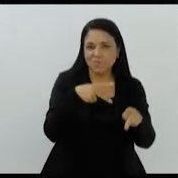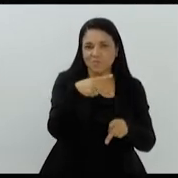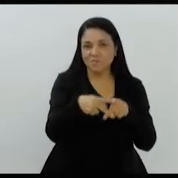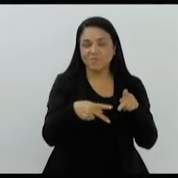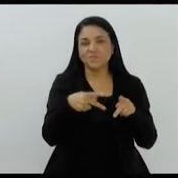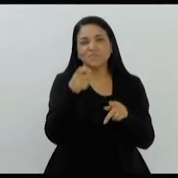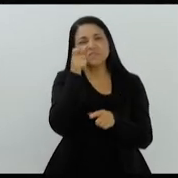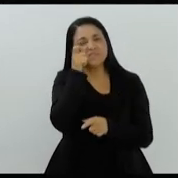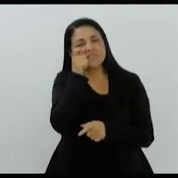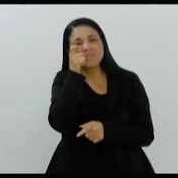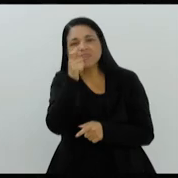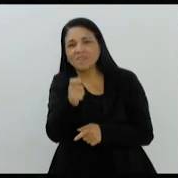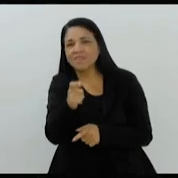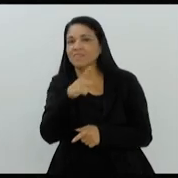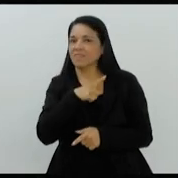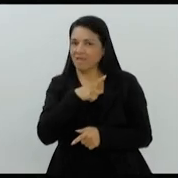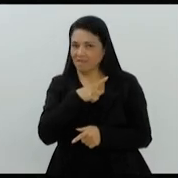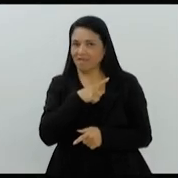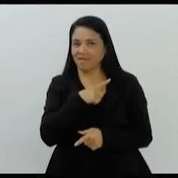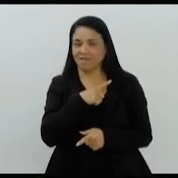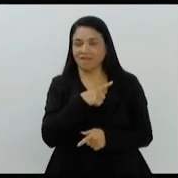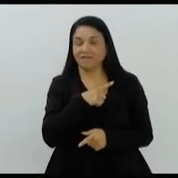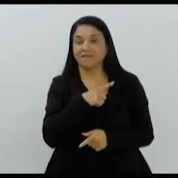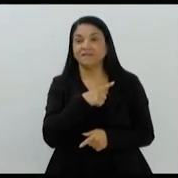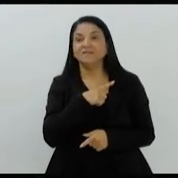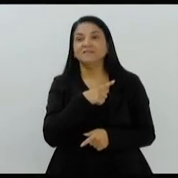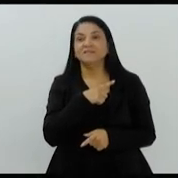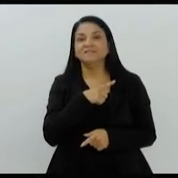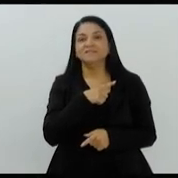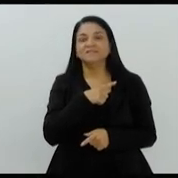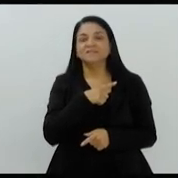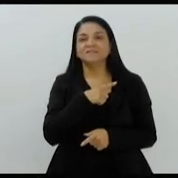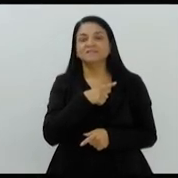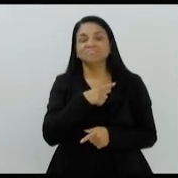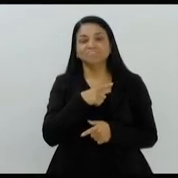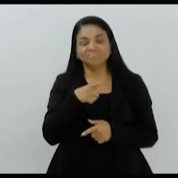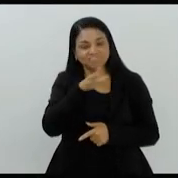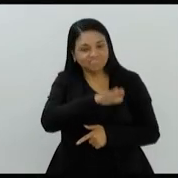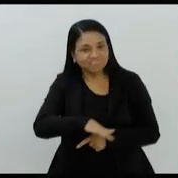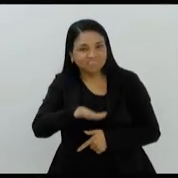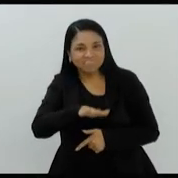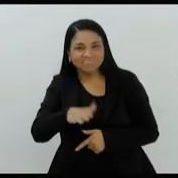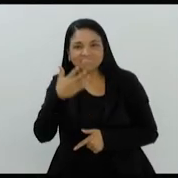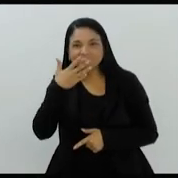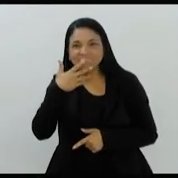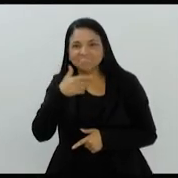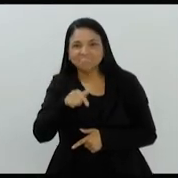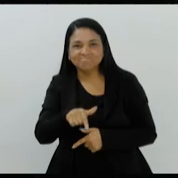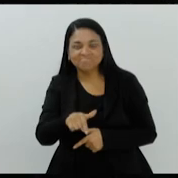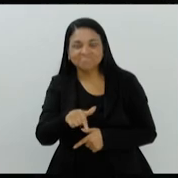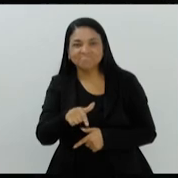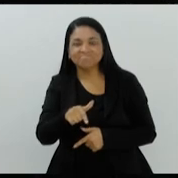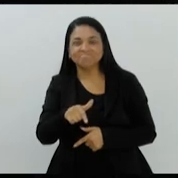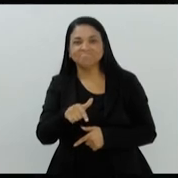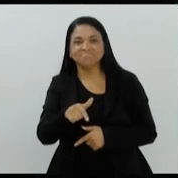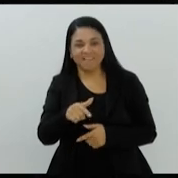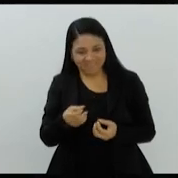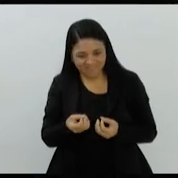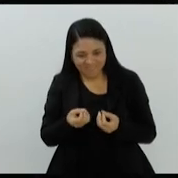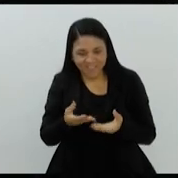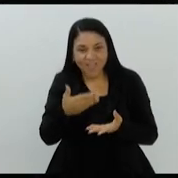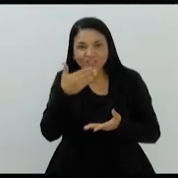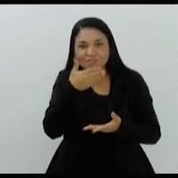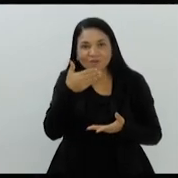muito interessante, né? Porque você, agradando as crianças, em tese,